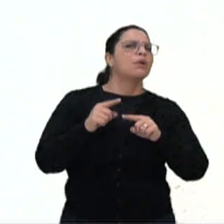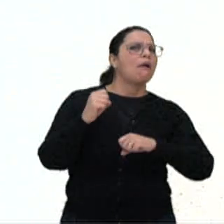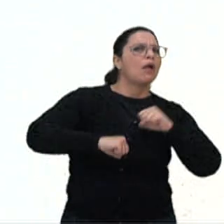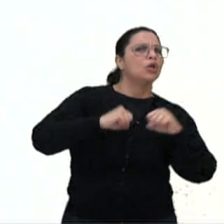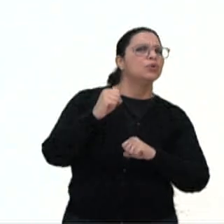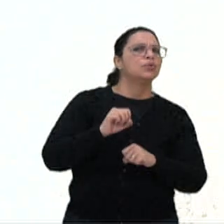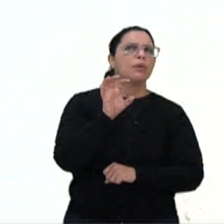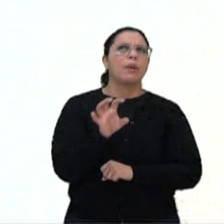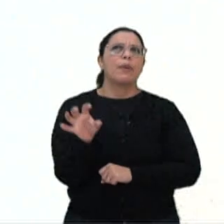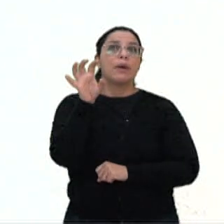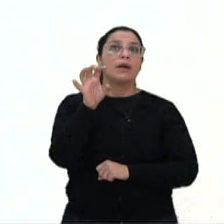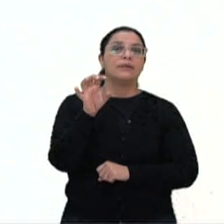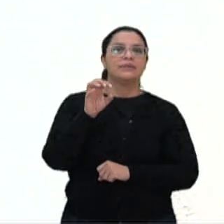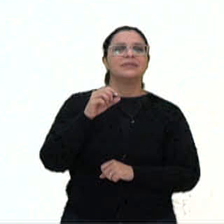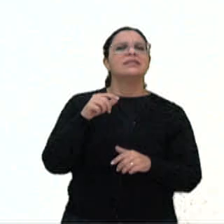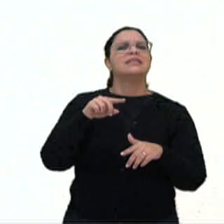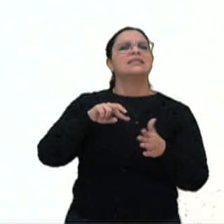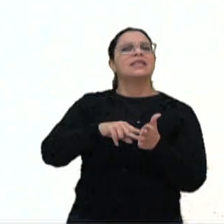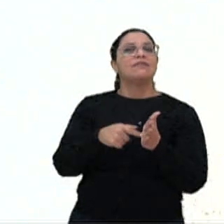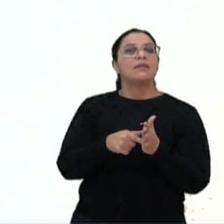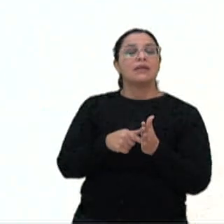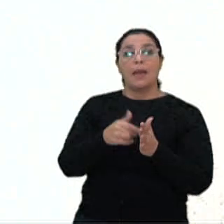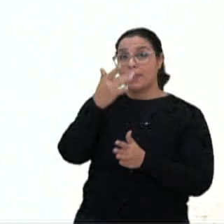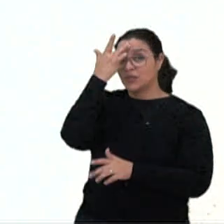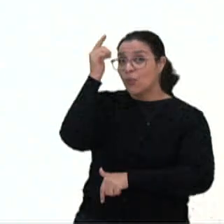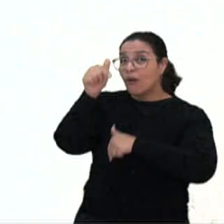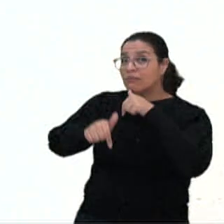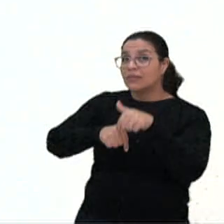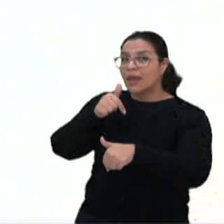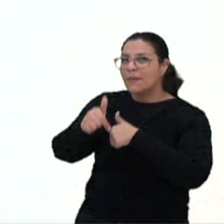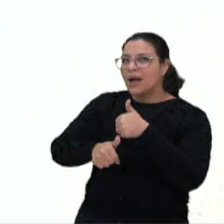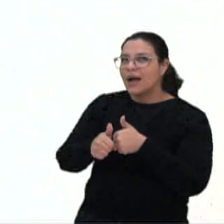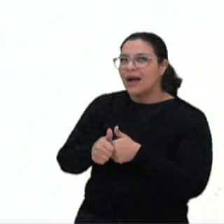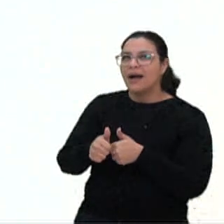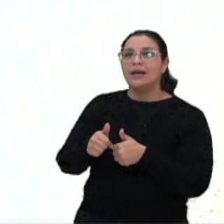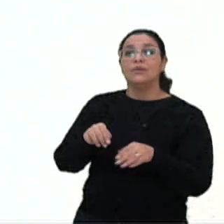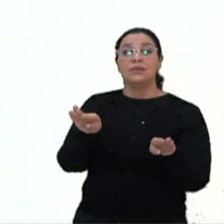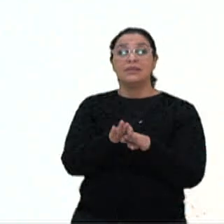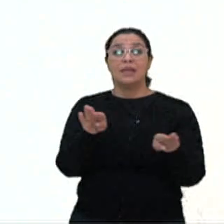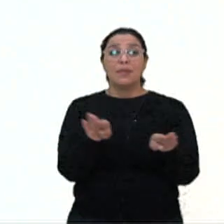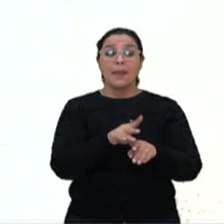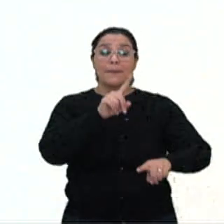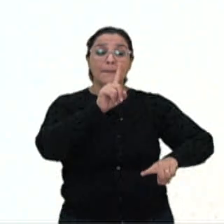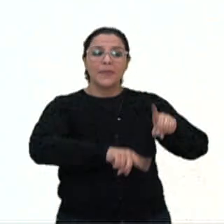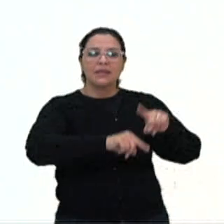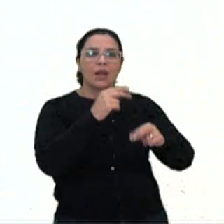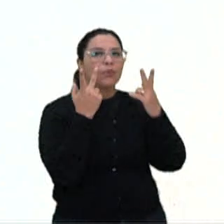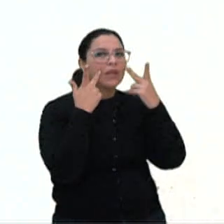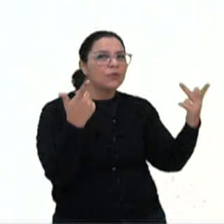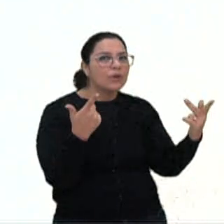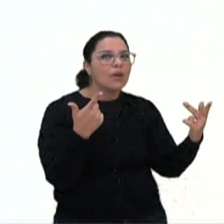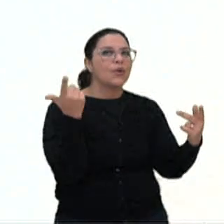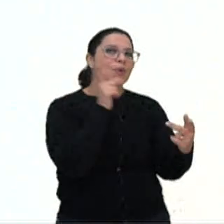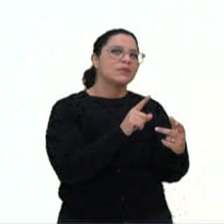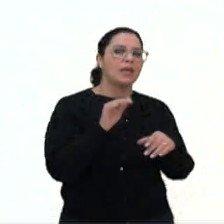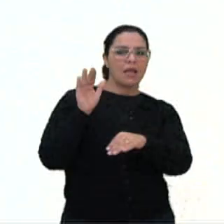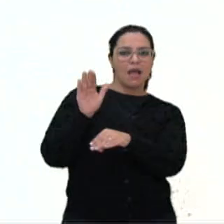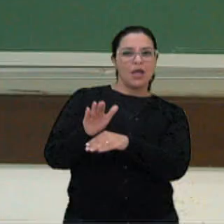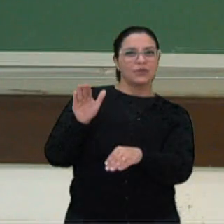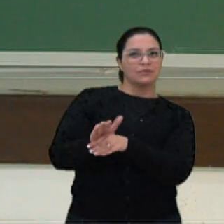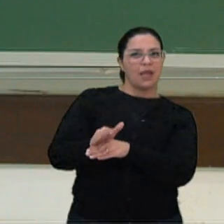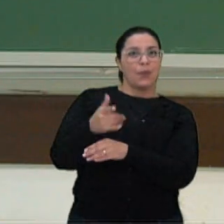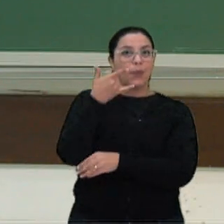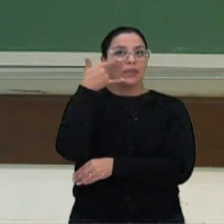indústria? Mão de obra e recursos naturais, que vão atender às demandas desses grandes grupos. E